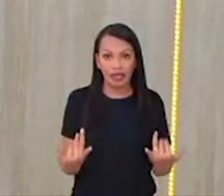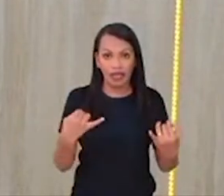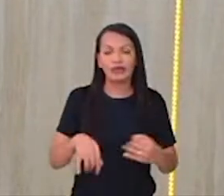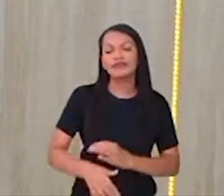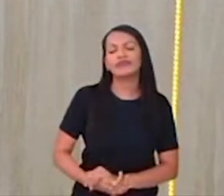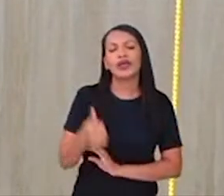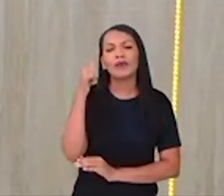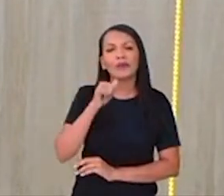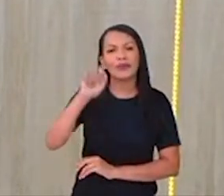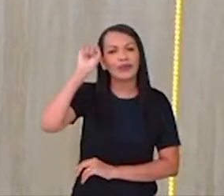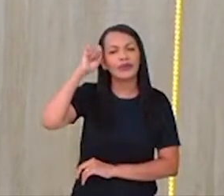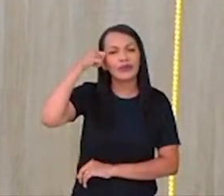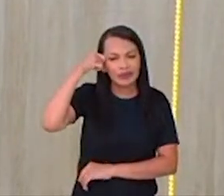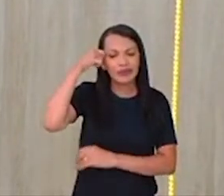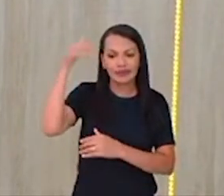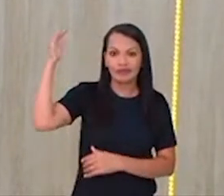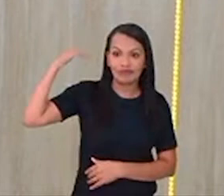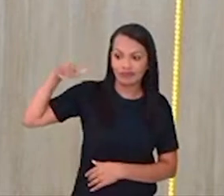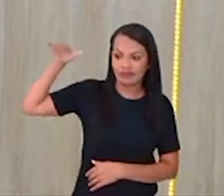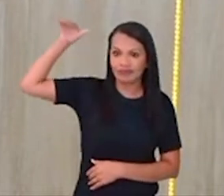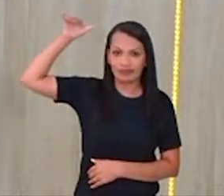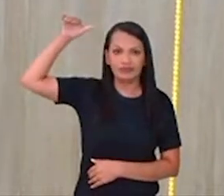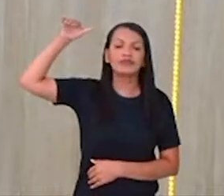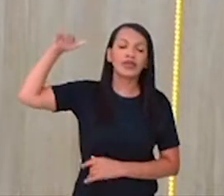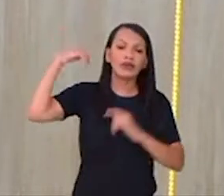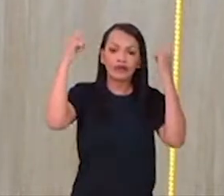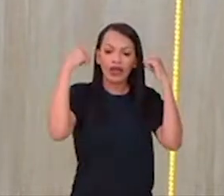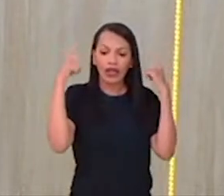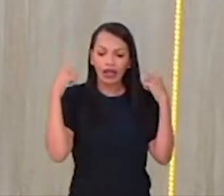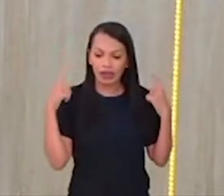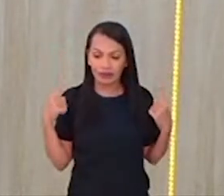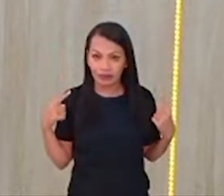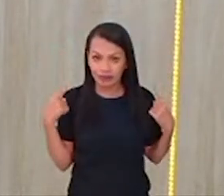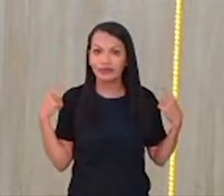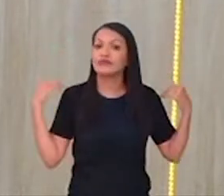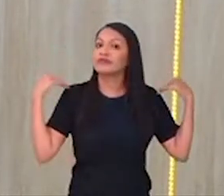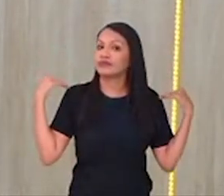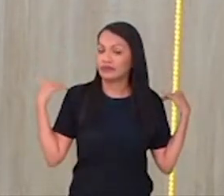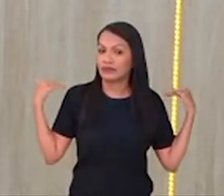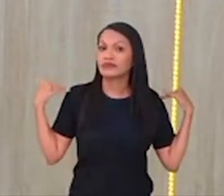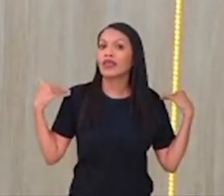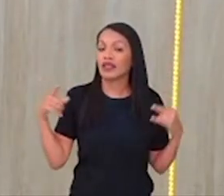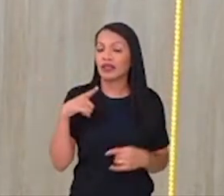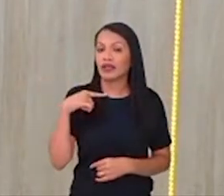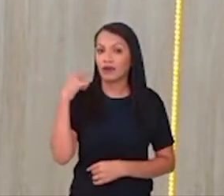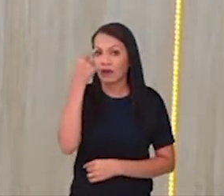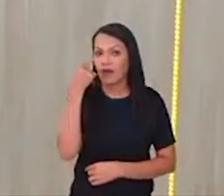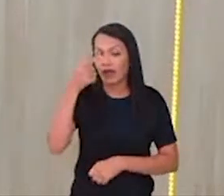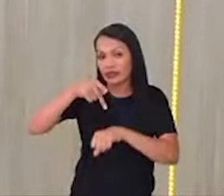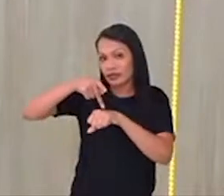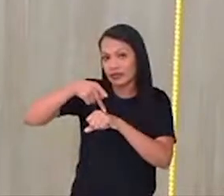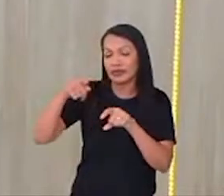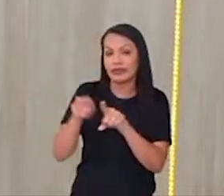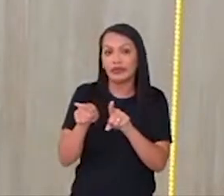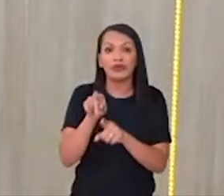Eu sou uma mulher negra de estatura mediana, cabelos pretos cacheados na altura dos ombros, tenho olhos escuros,